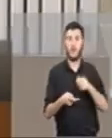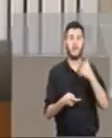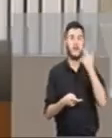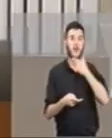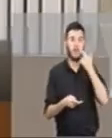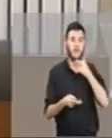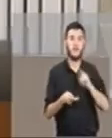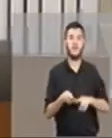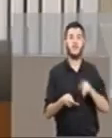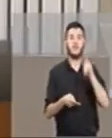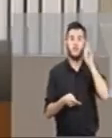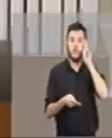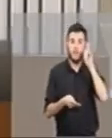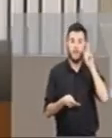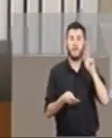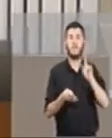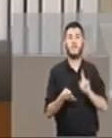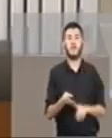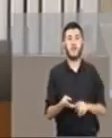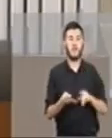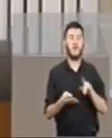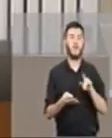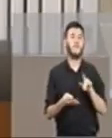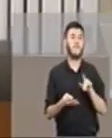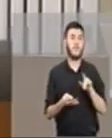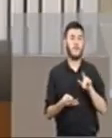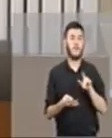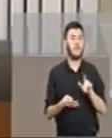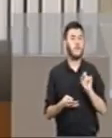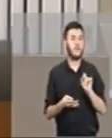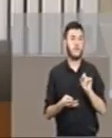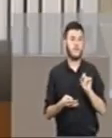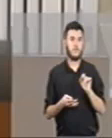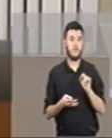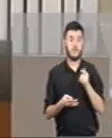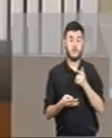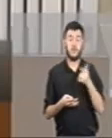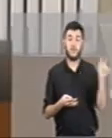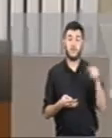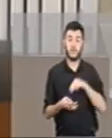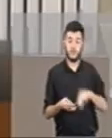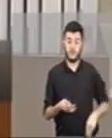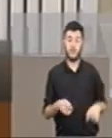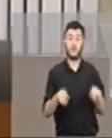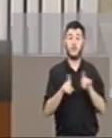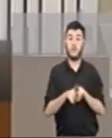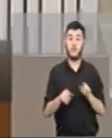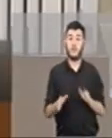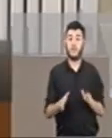que a indeferiam, e também os ministros